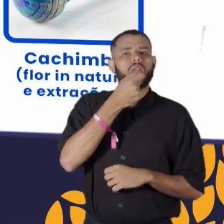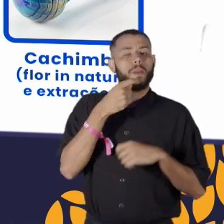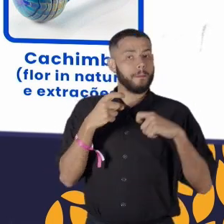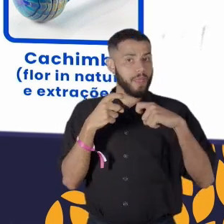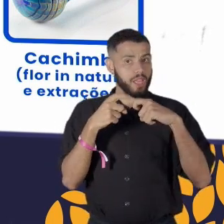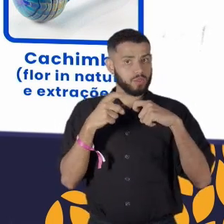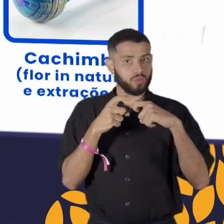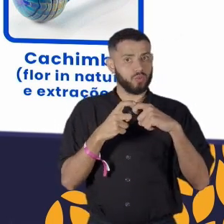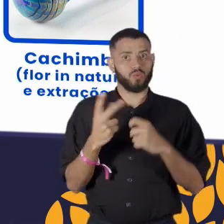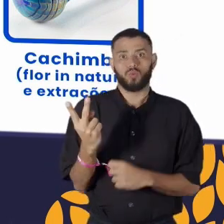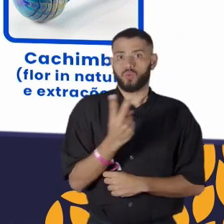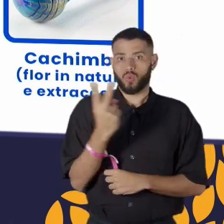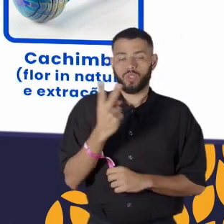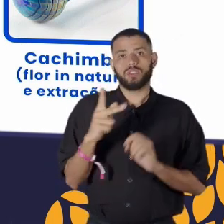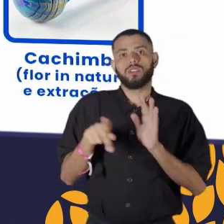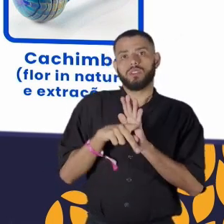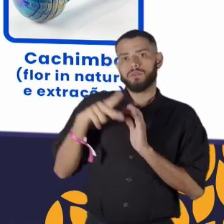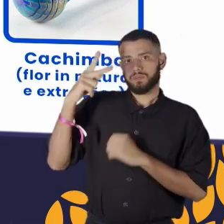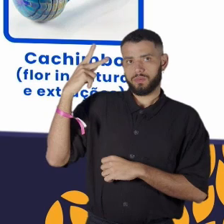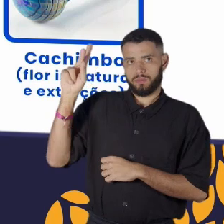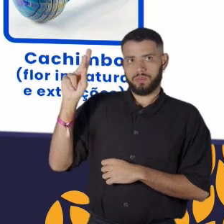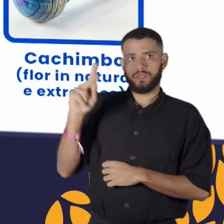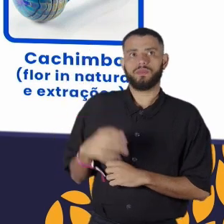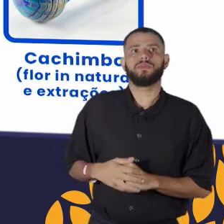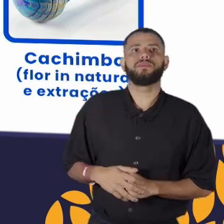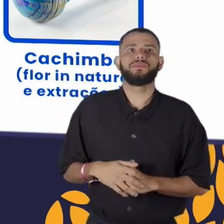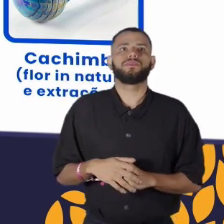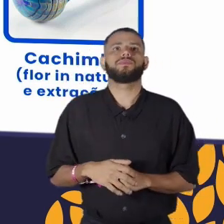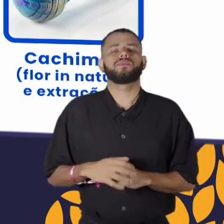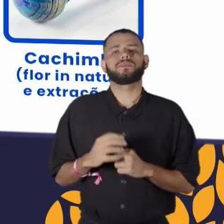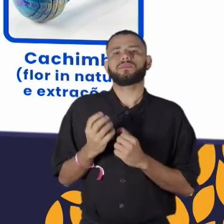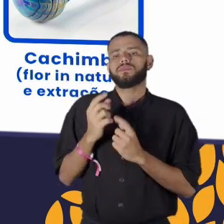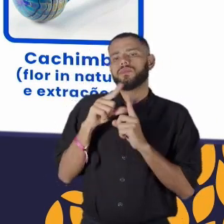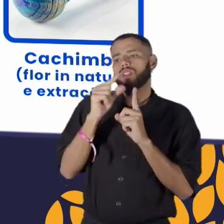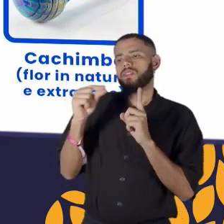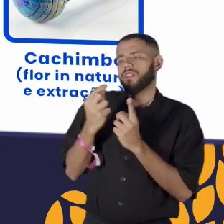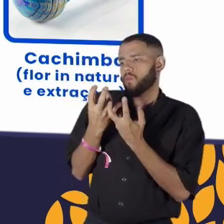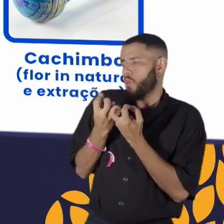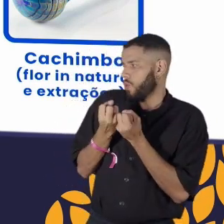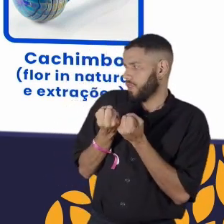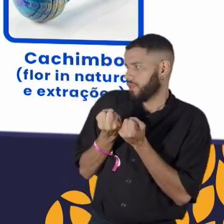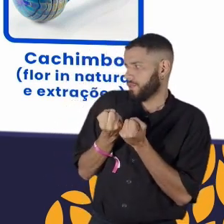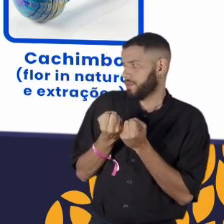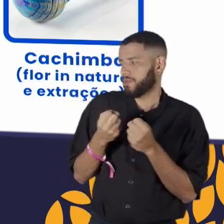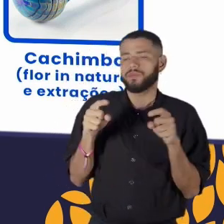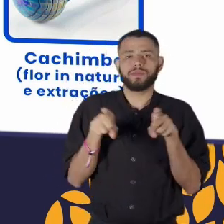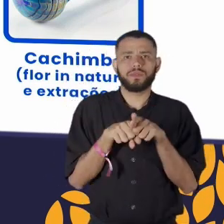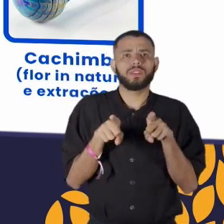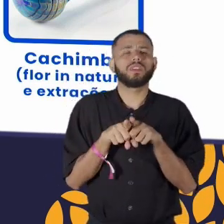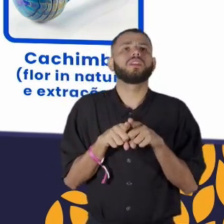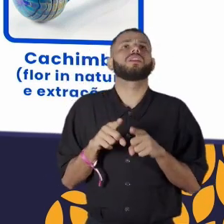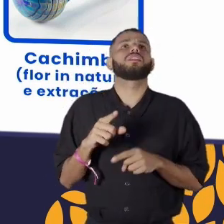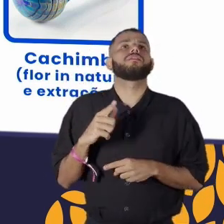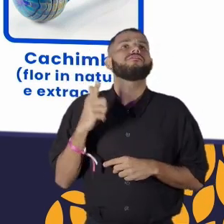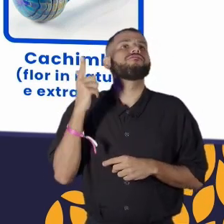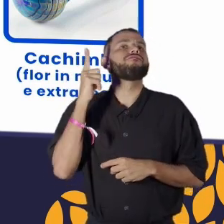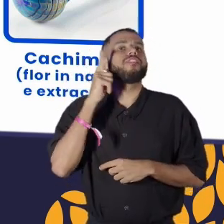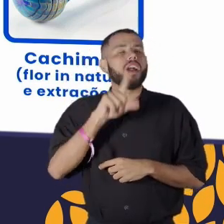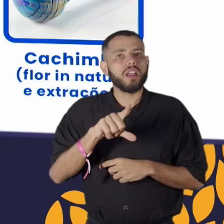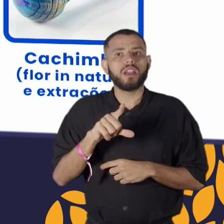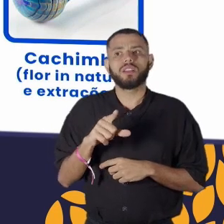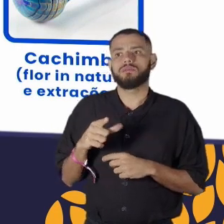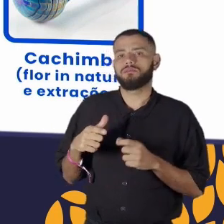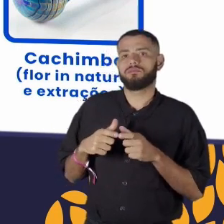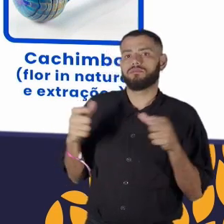lá no Reino Unido. O Vulcano e esse aqui de erva seca. Tem também a canetinha elétrica, que vai ganhando mais o seu espaço aí no